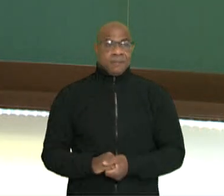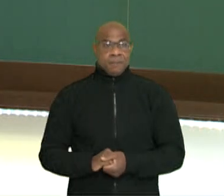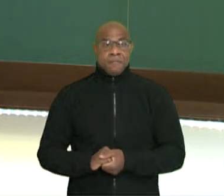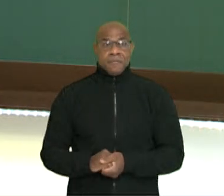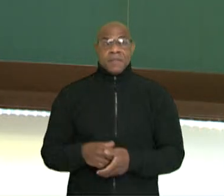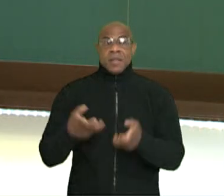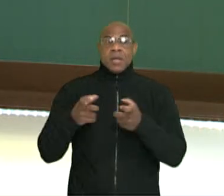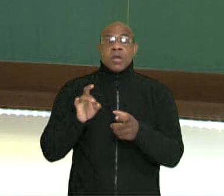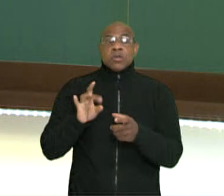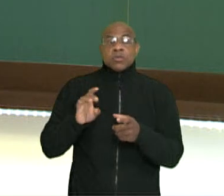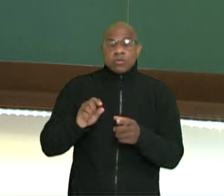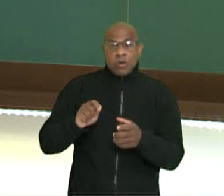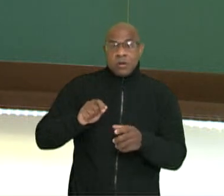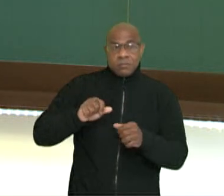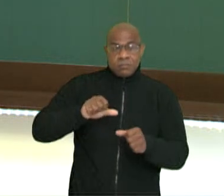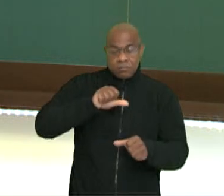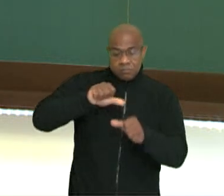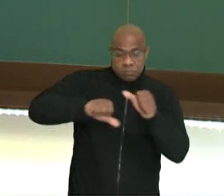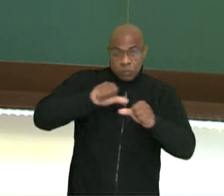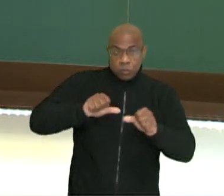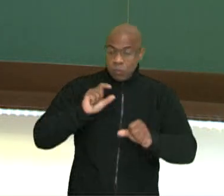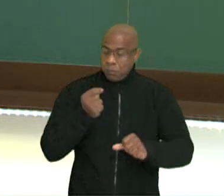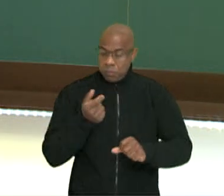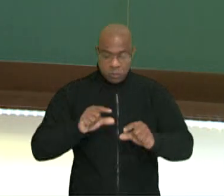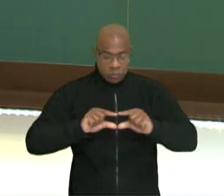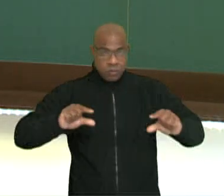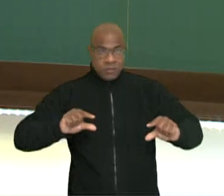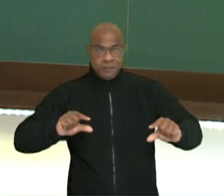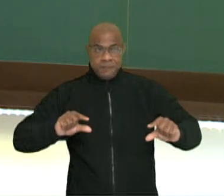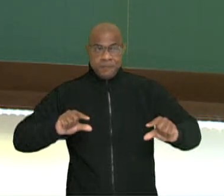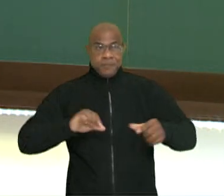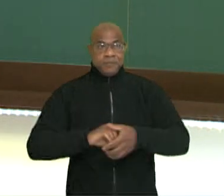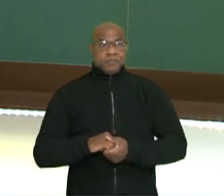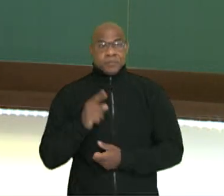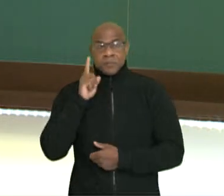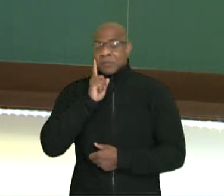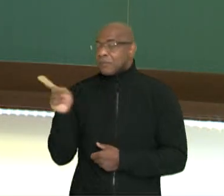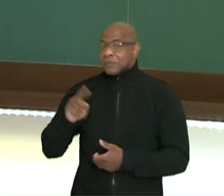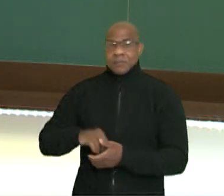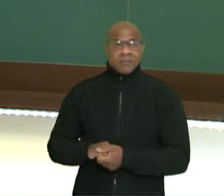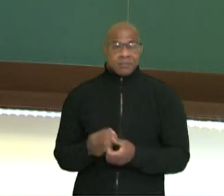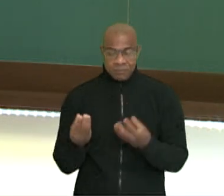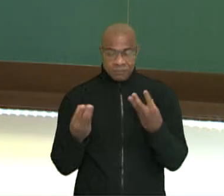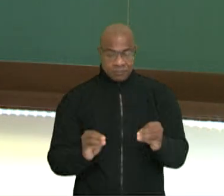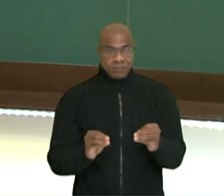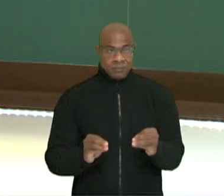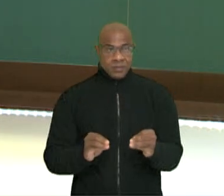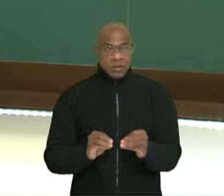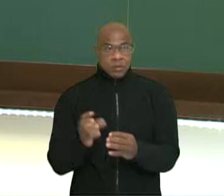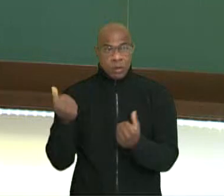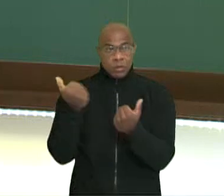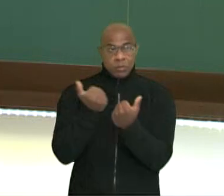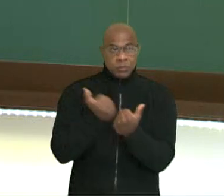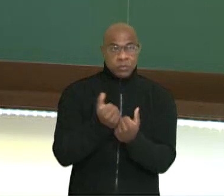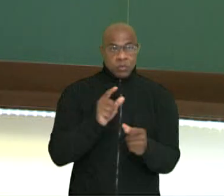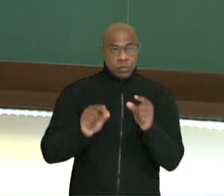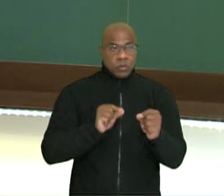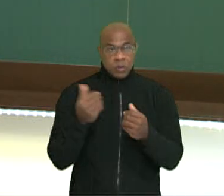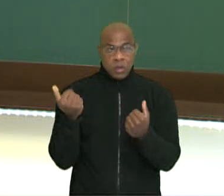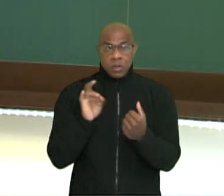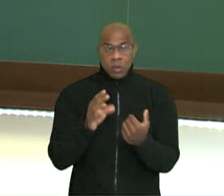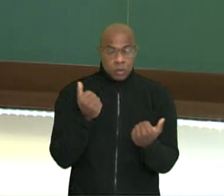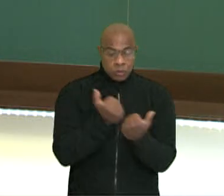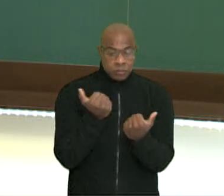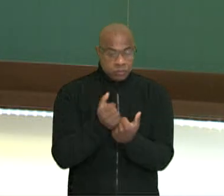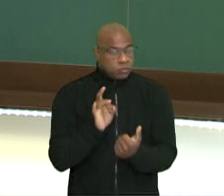repare que eu só renomeei. Então, aqui eu tenho uma equação do quarto grau e aqui eu tenho uma equação do segundo